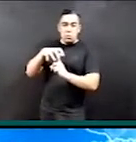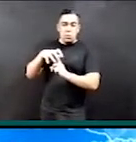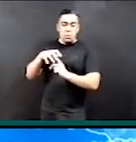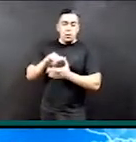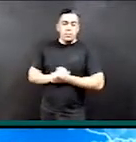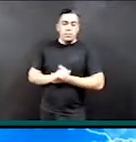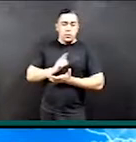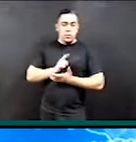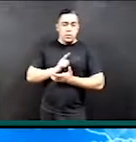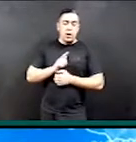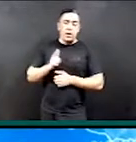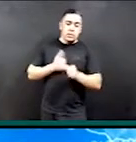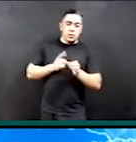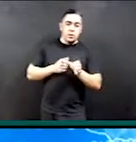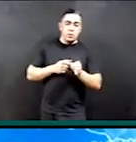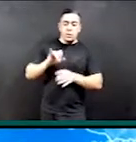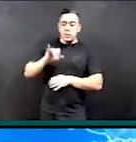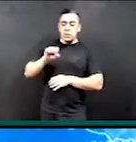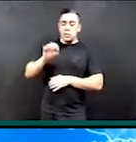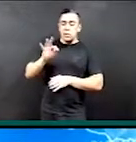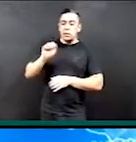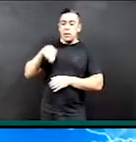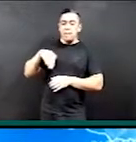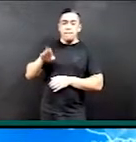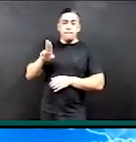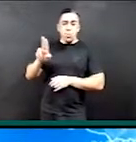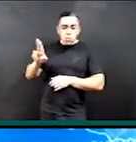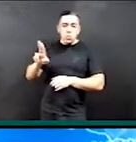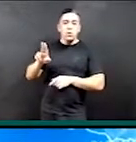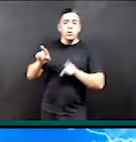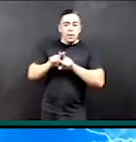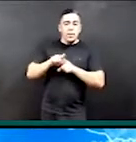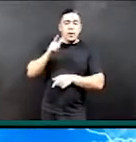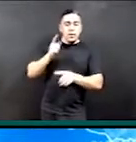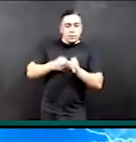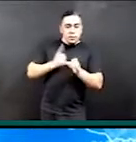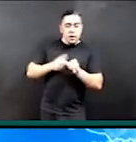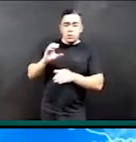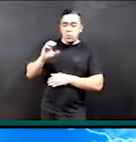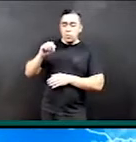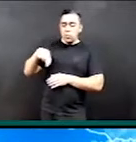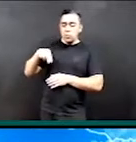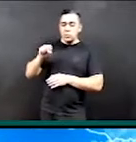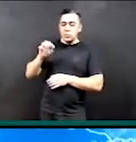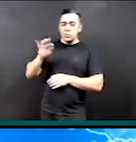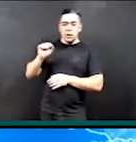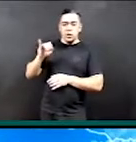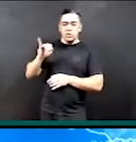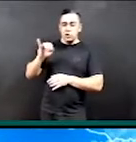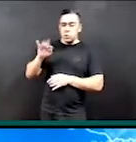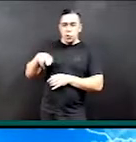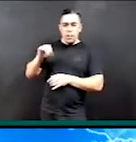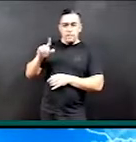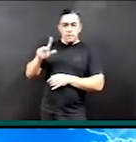Istambul foi um dia Constantinopla. Ali passaram dois impérios, os dois maiores impérios que o mundo